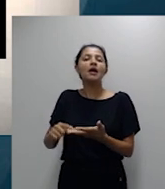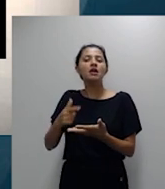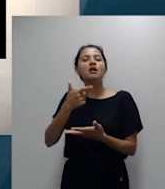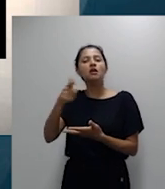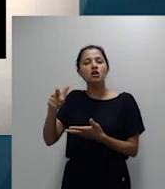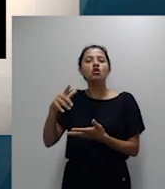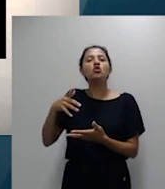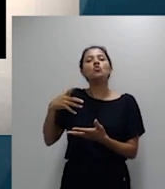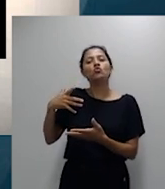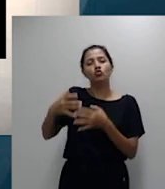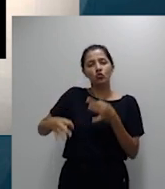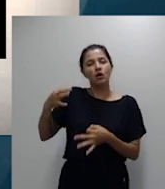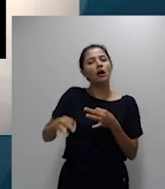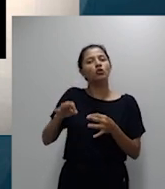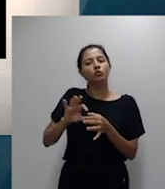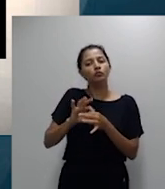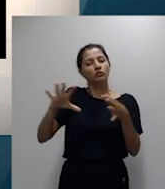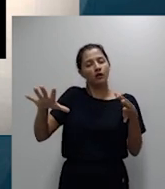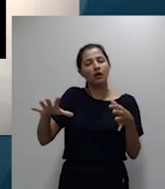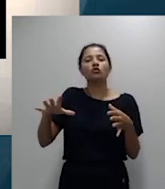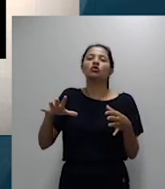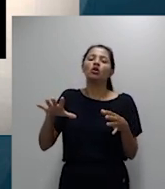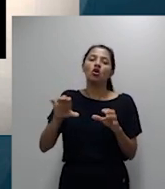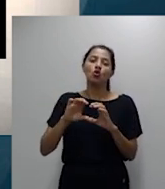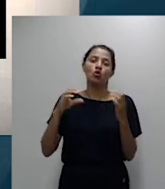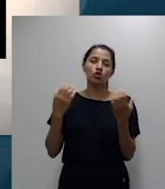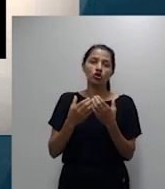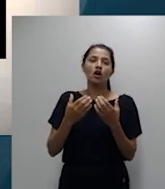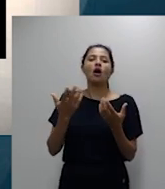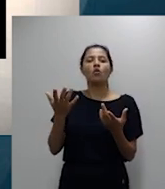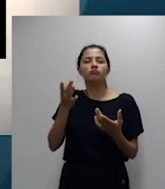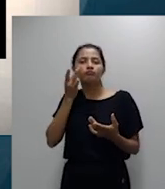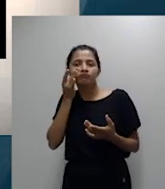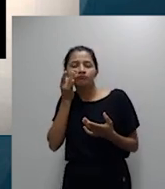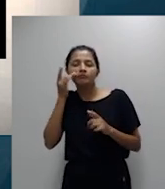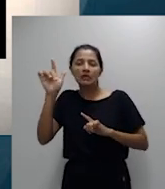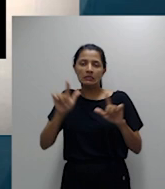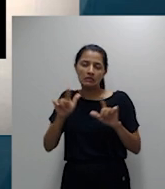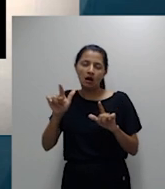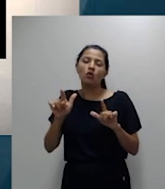por decisão monocrática colegiado virtual e colegiado telepresencial